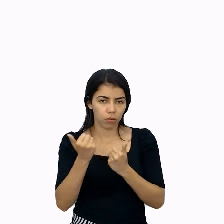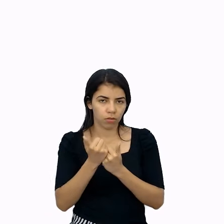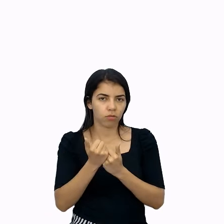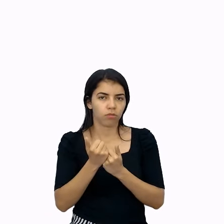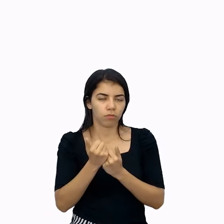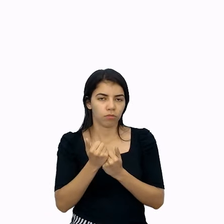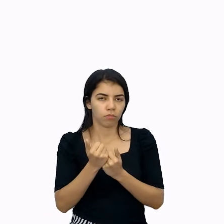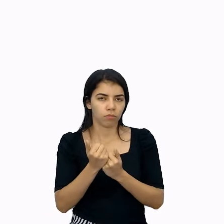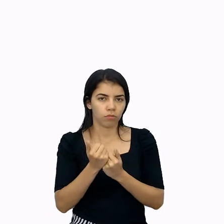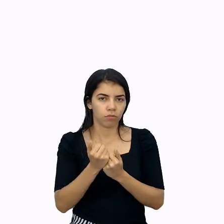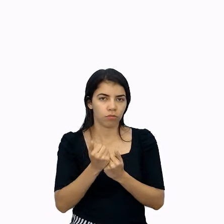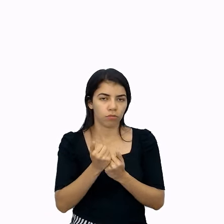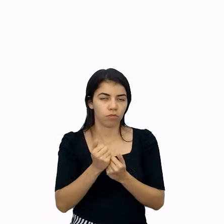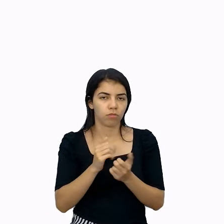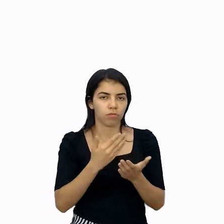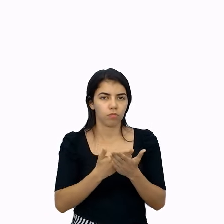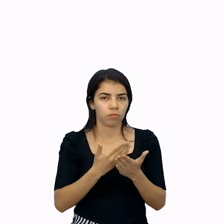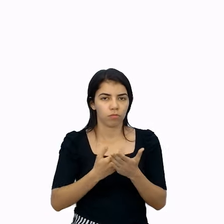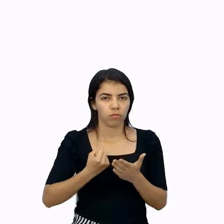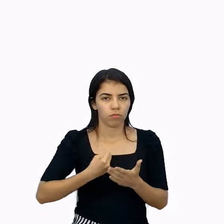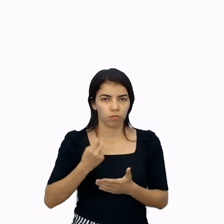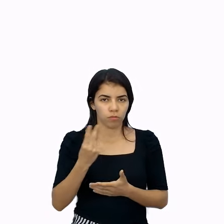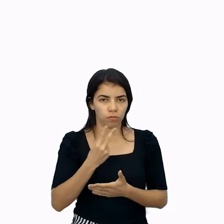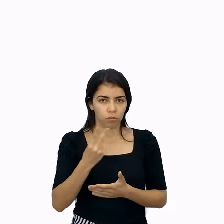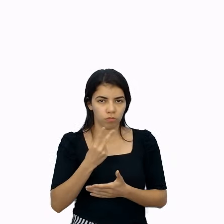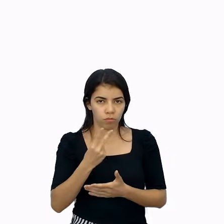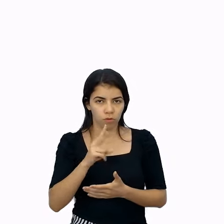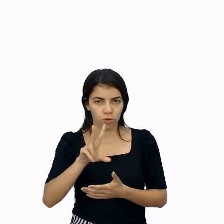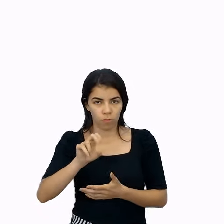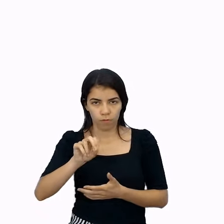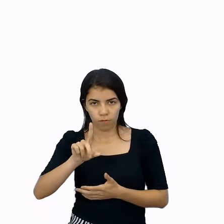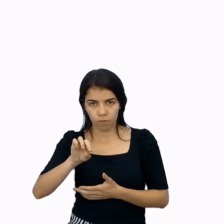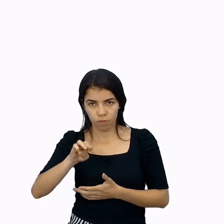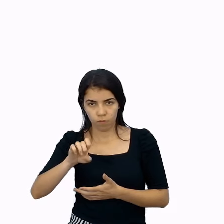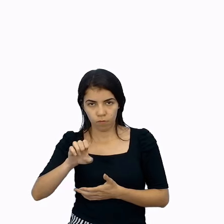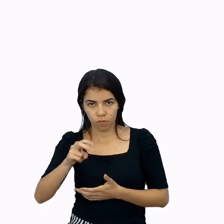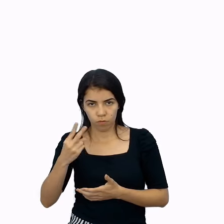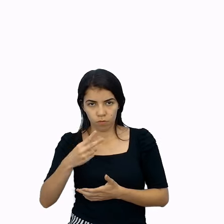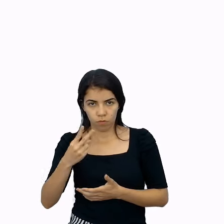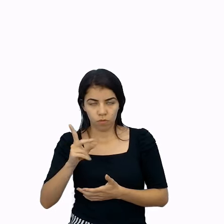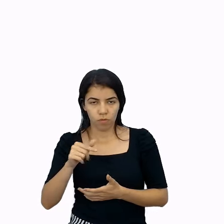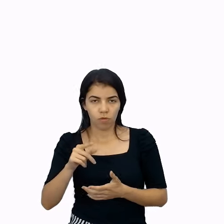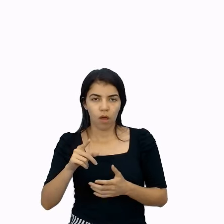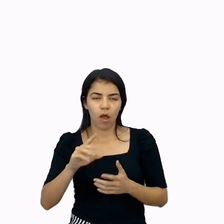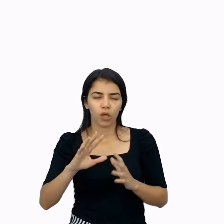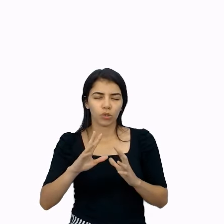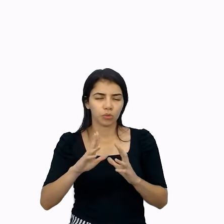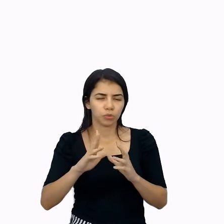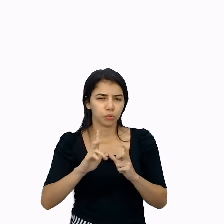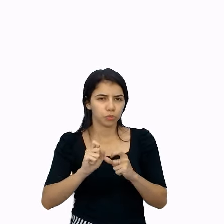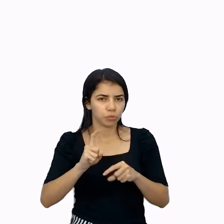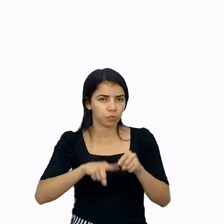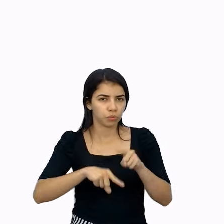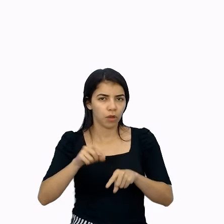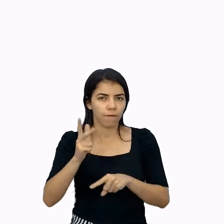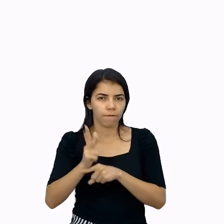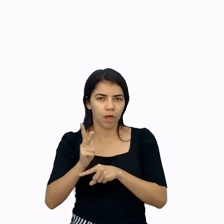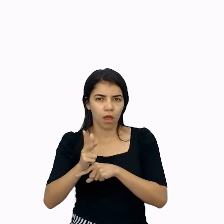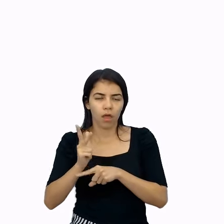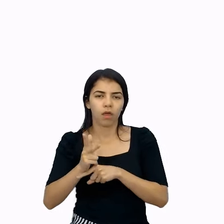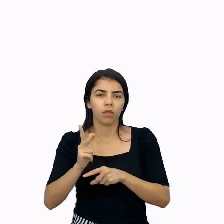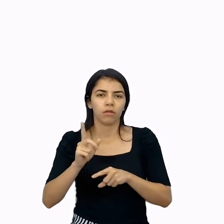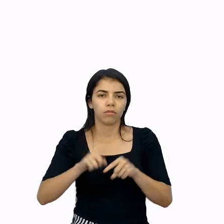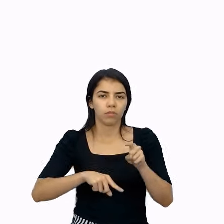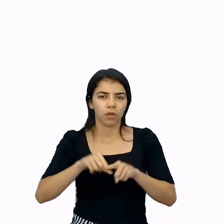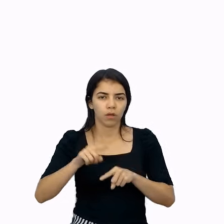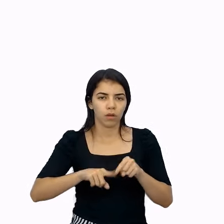aula do sexto ano, que é a aula 2, volume 2 da ESA7. Então, o que é manchete, título, lead, corpo de reportagem,